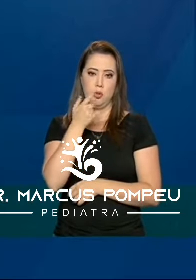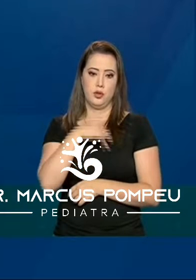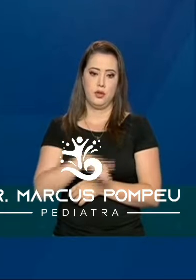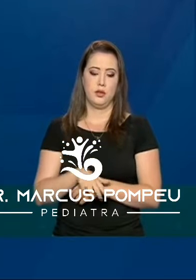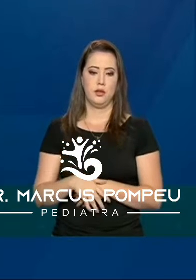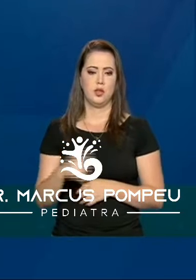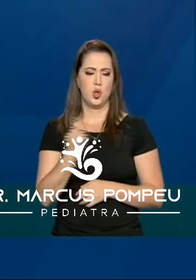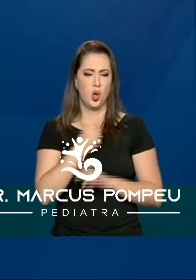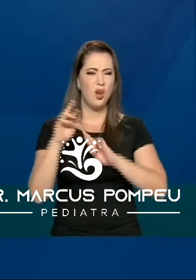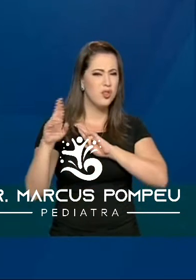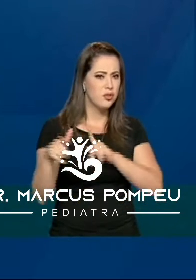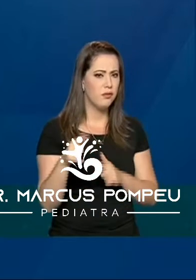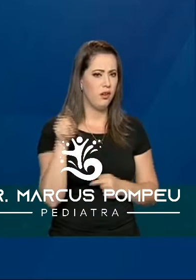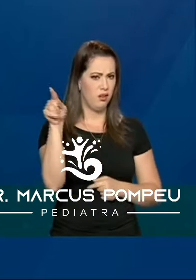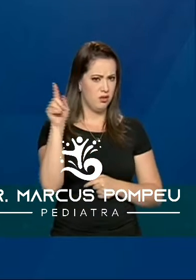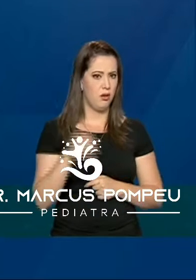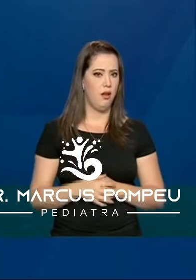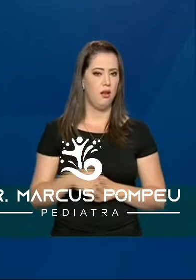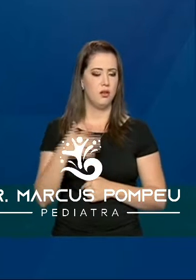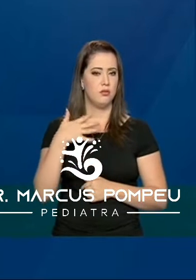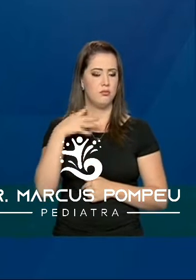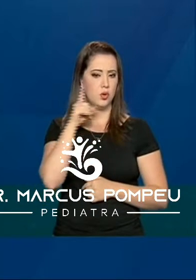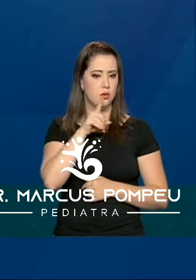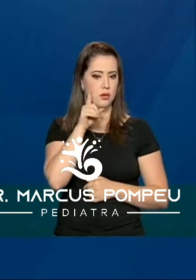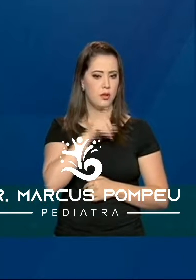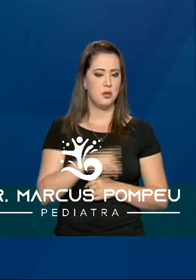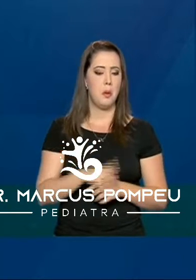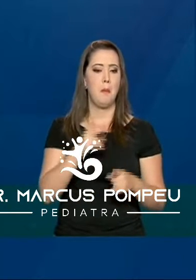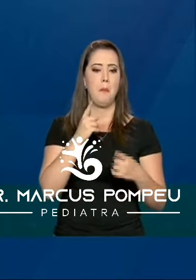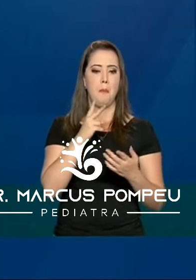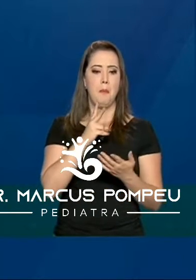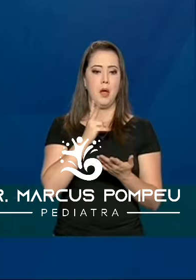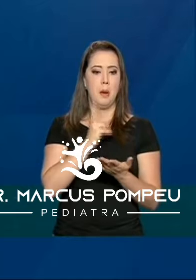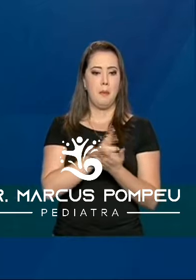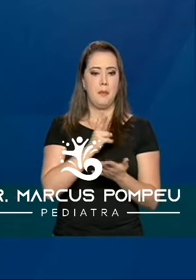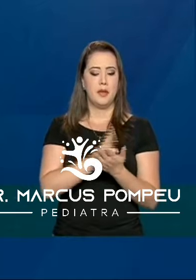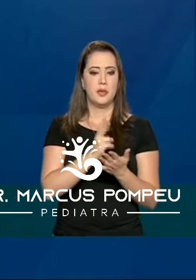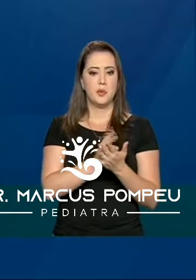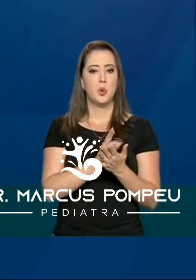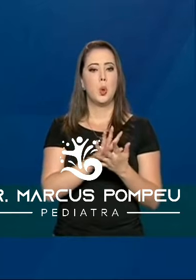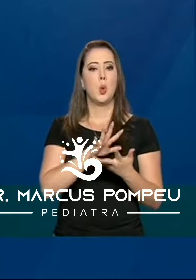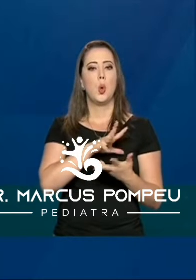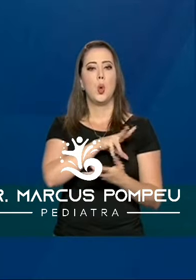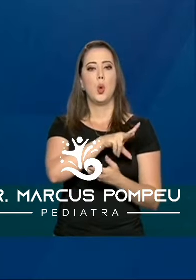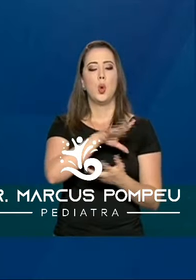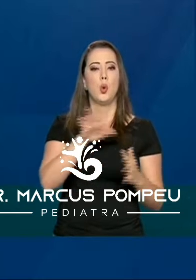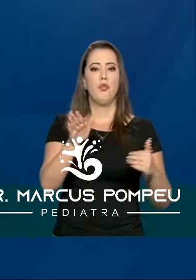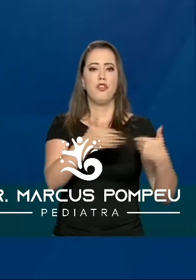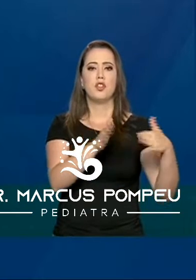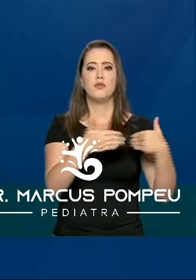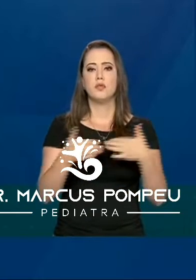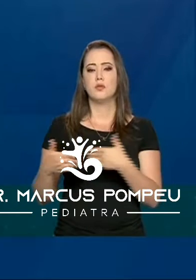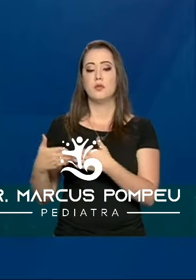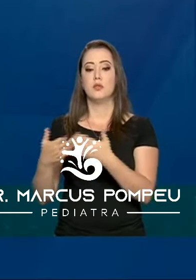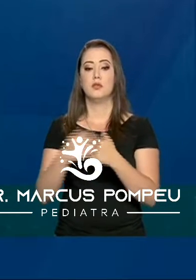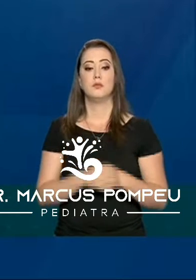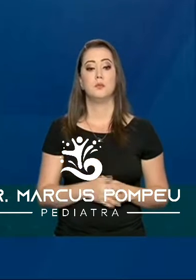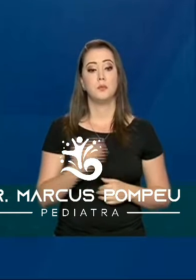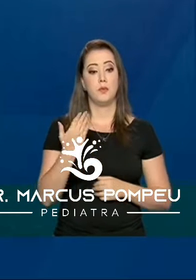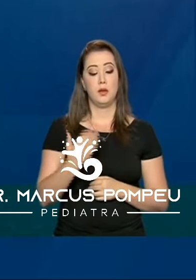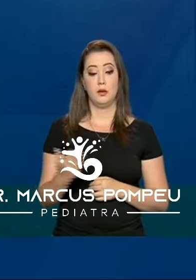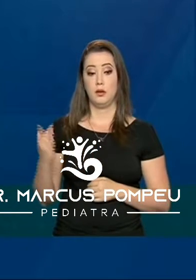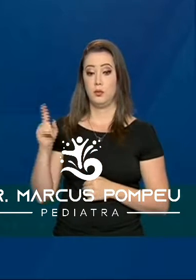York, extremo lockdown, draconianas medidas, 14 mortes. Academia Americana de Pediatria se